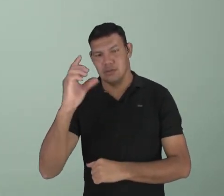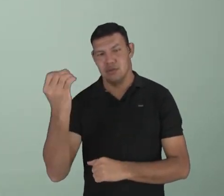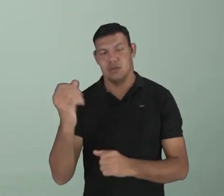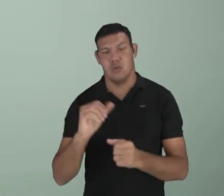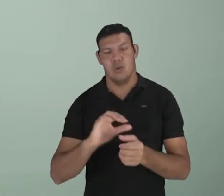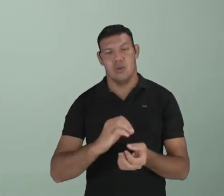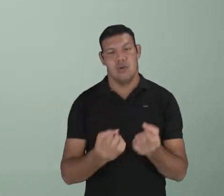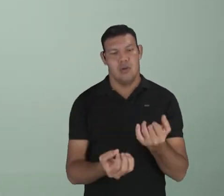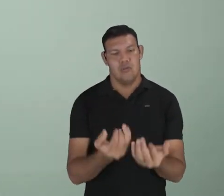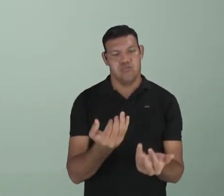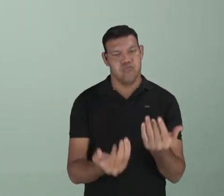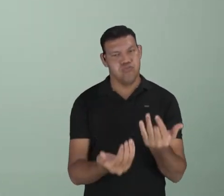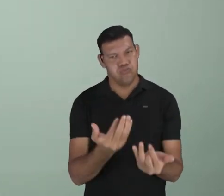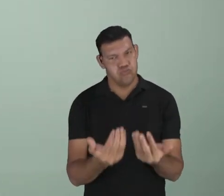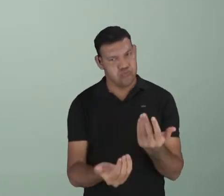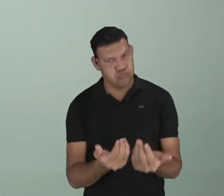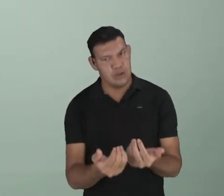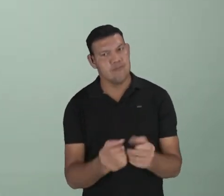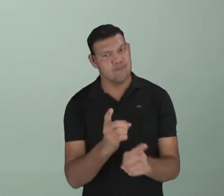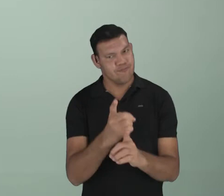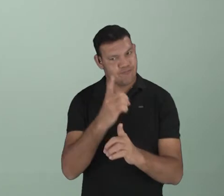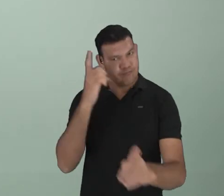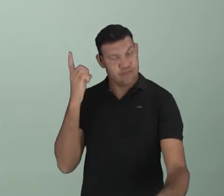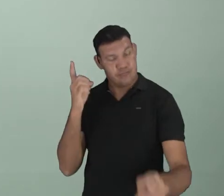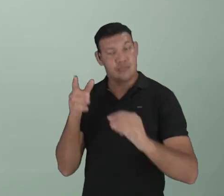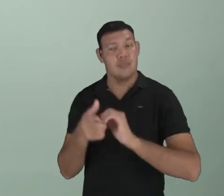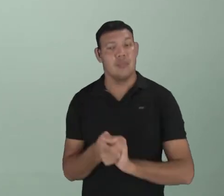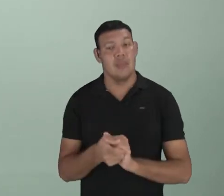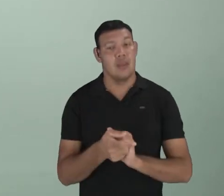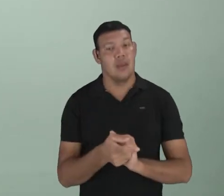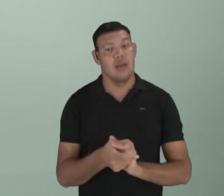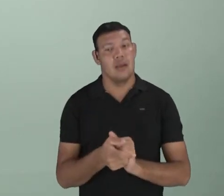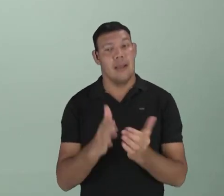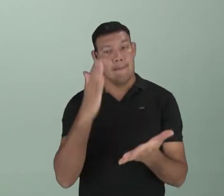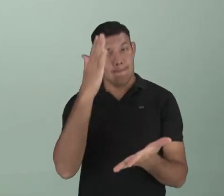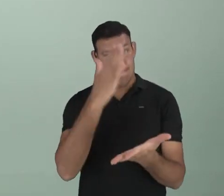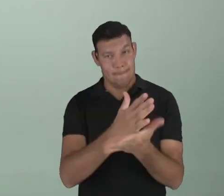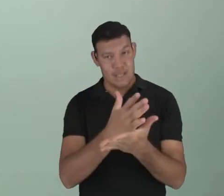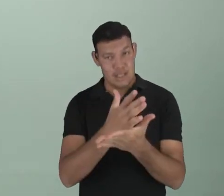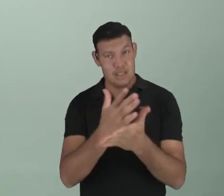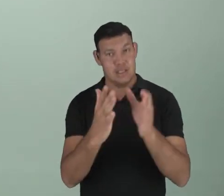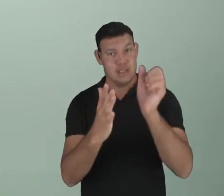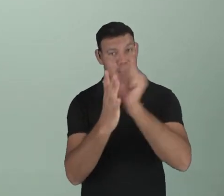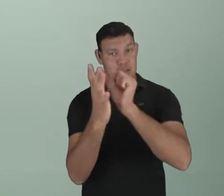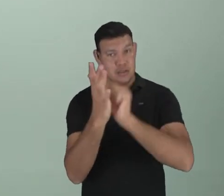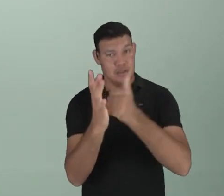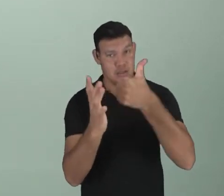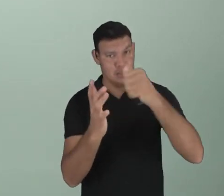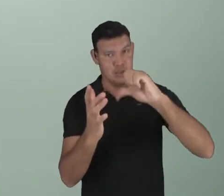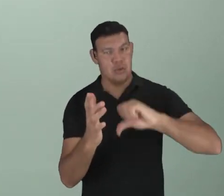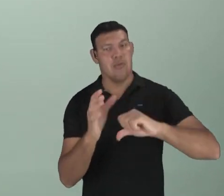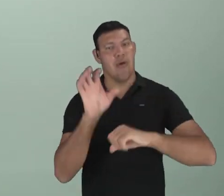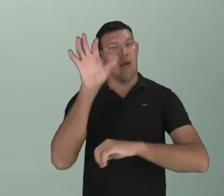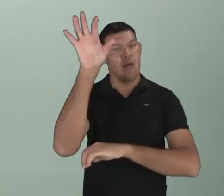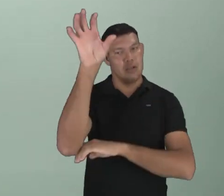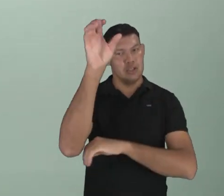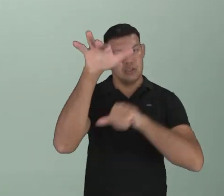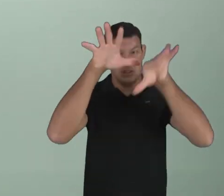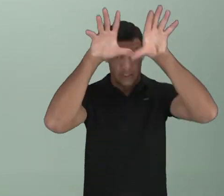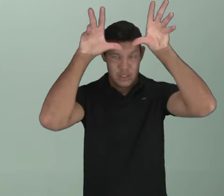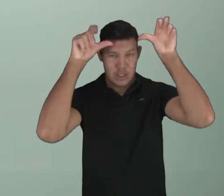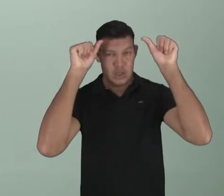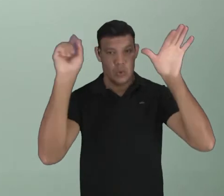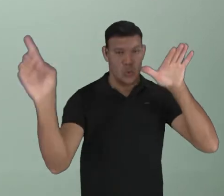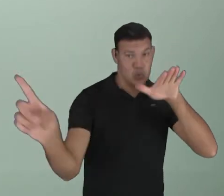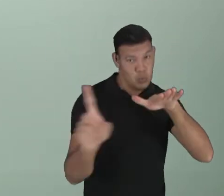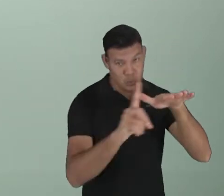vulcanização que é descoberta, né? Na segunda metade do século, então, aí, 19, a região do Acre foi inserida, então,